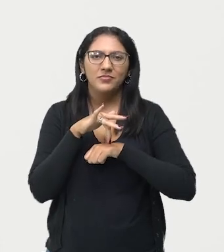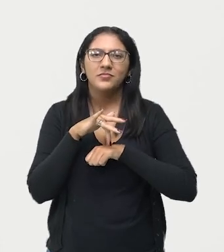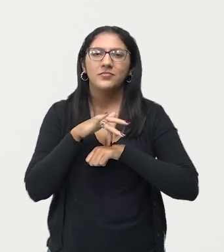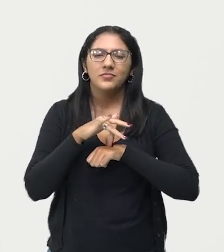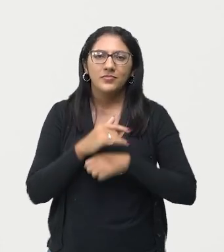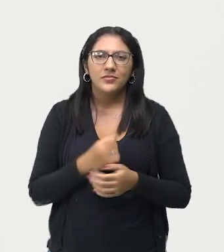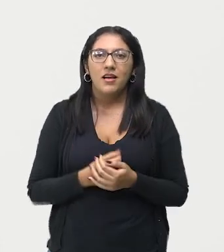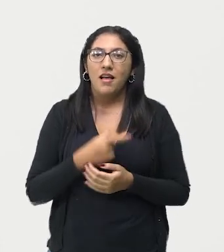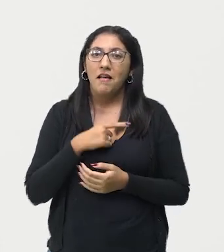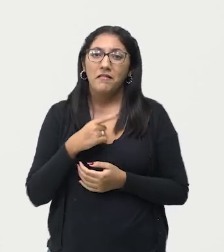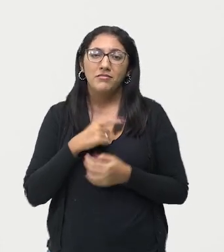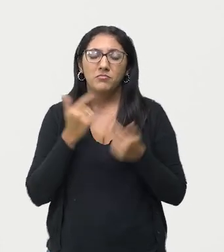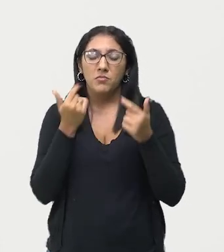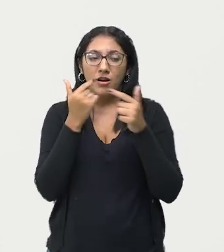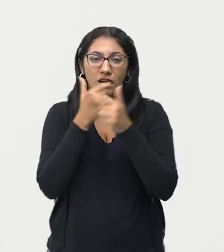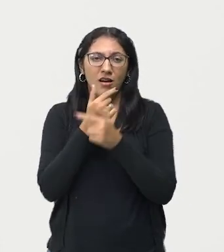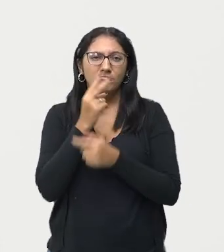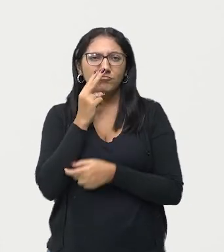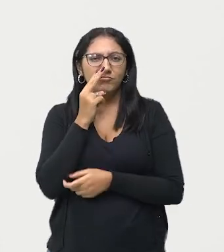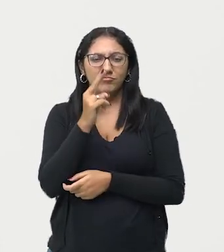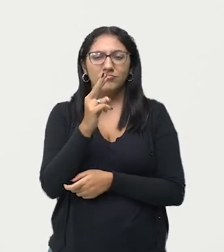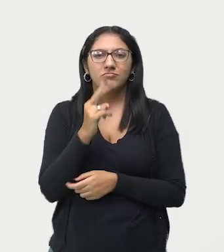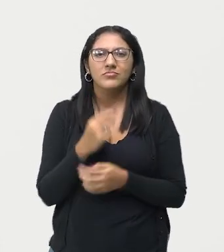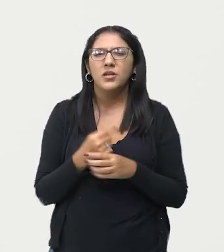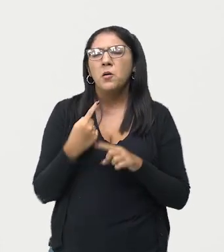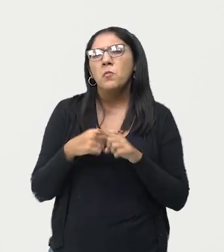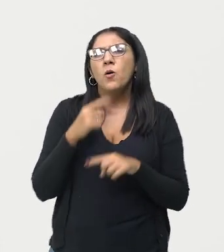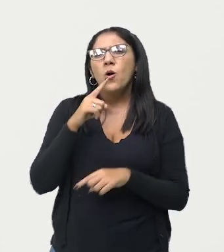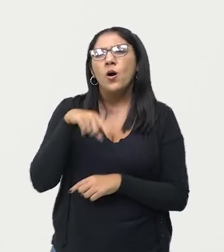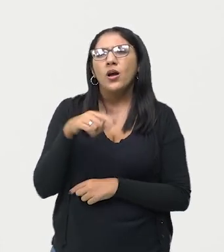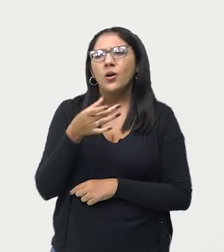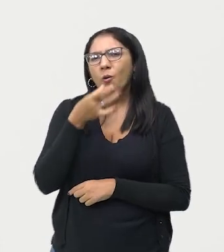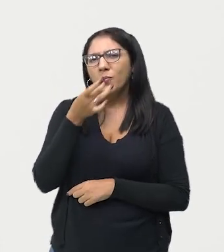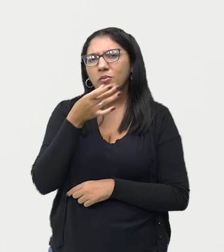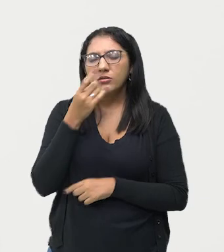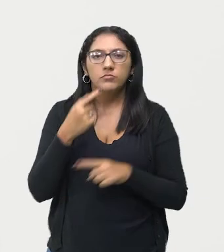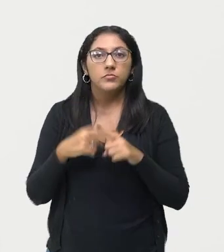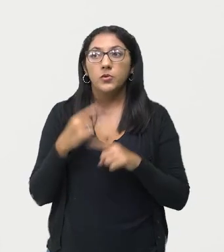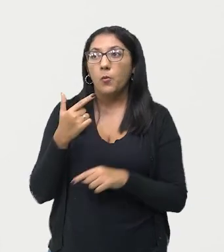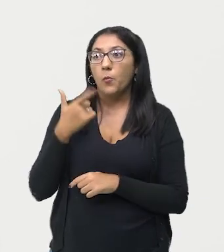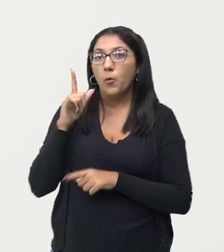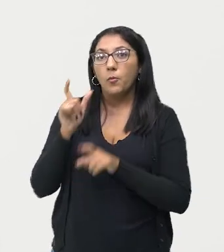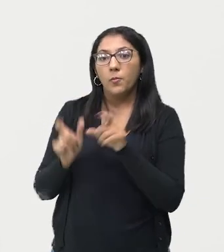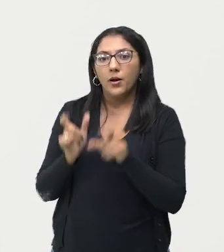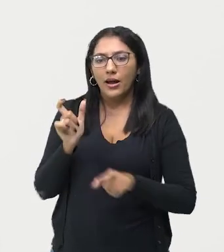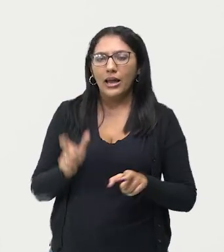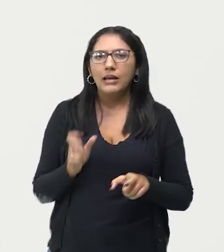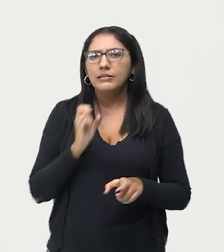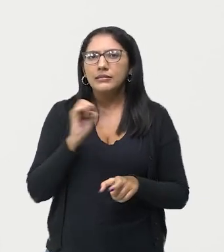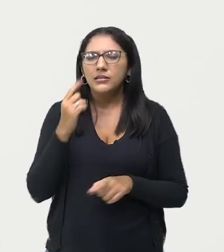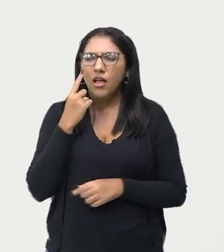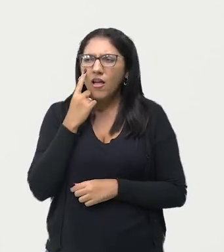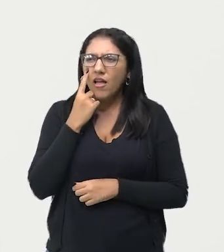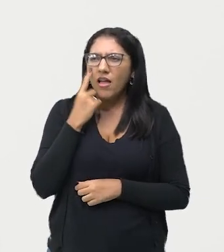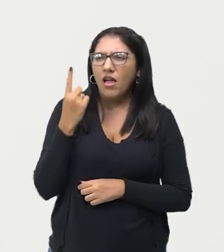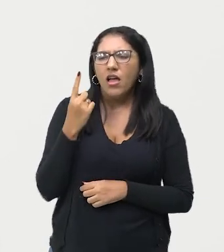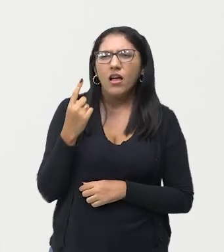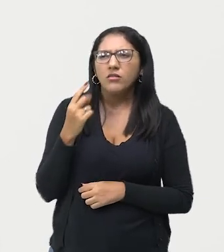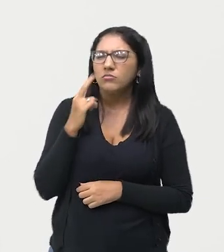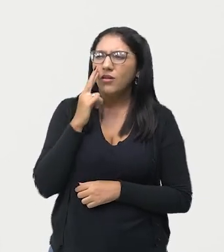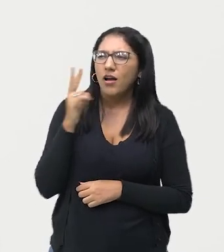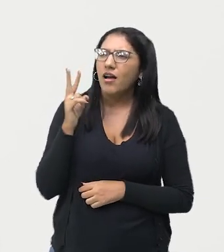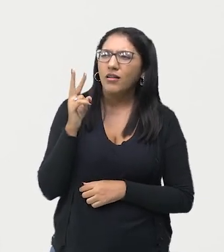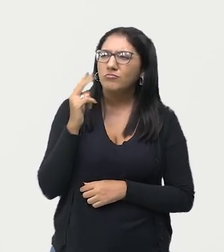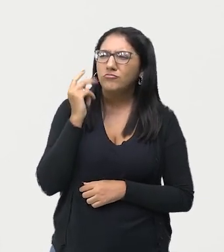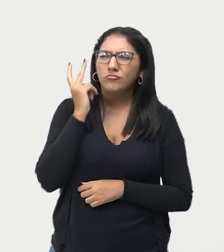que faz alguém rir. Por que isso é uma opinião? Porque outra pessoa que assistisse à mesma cena poderia